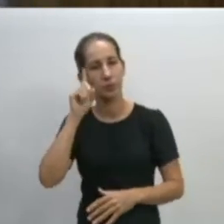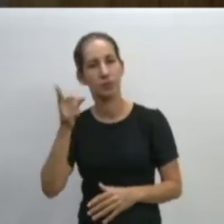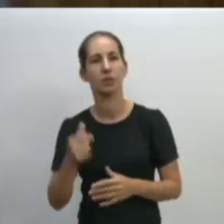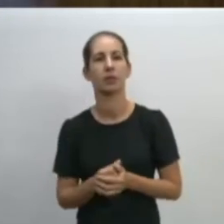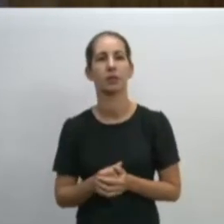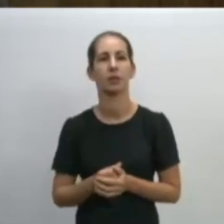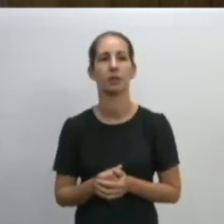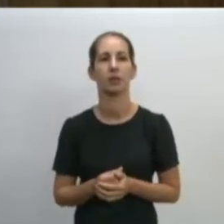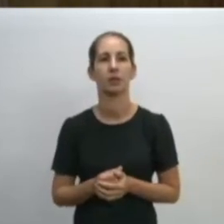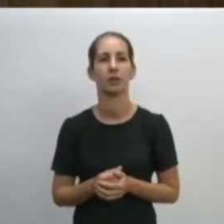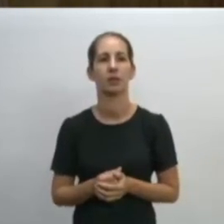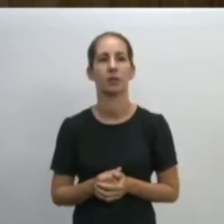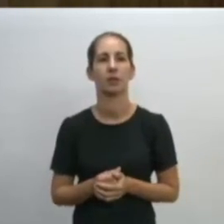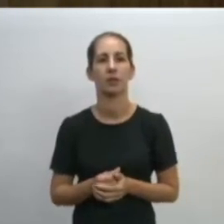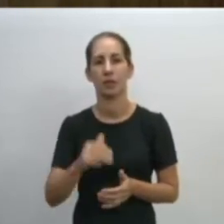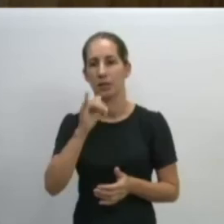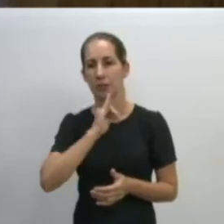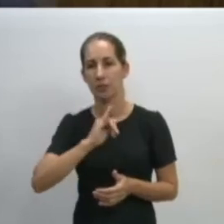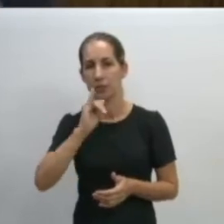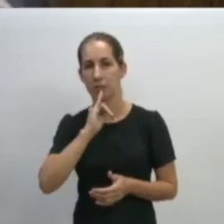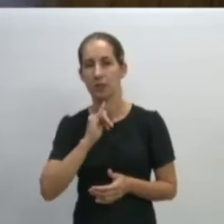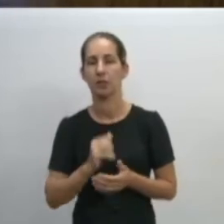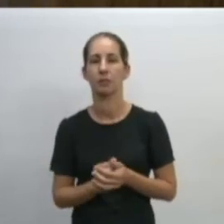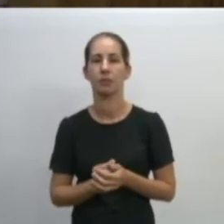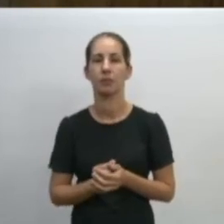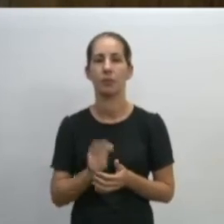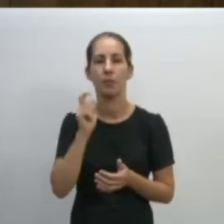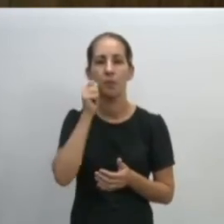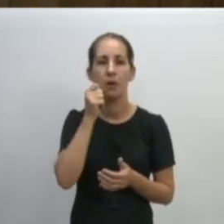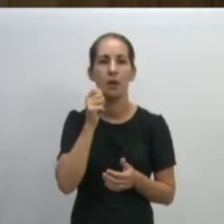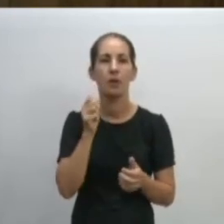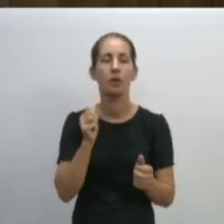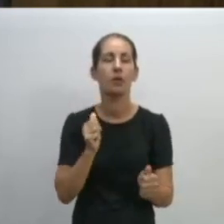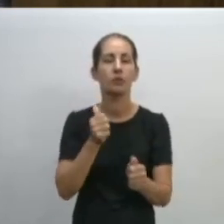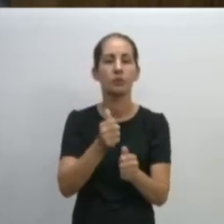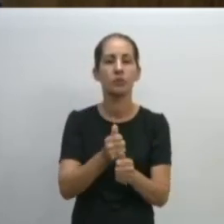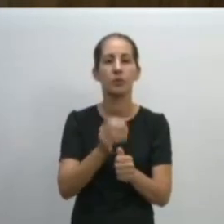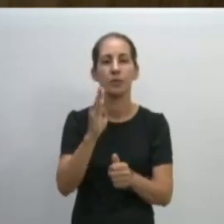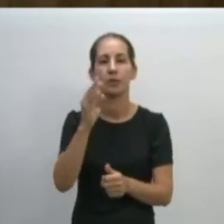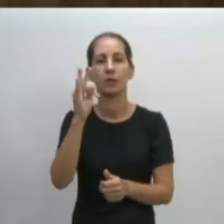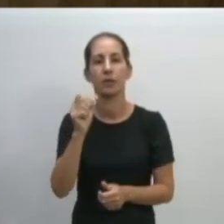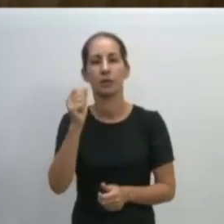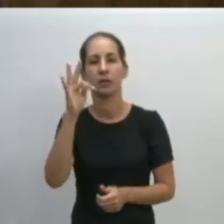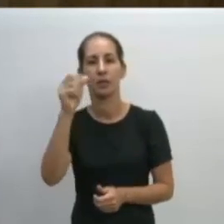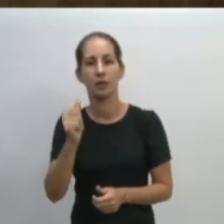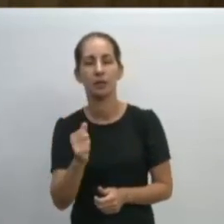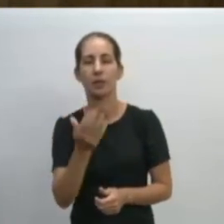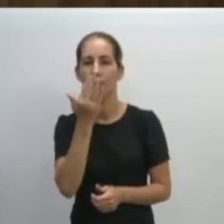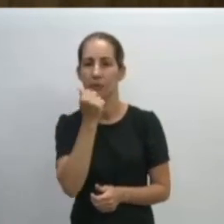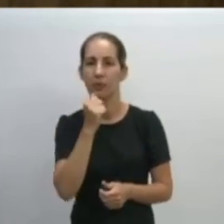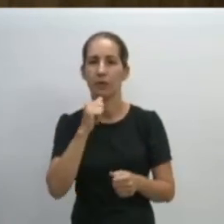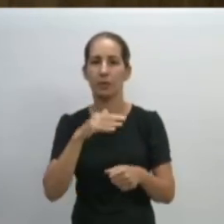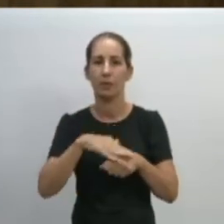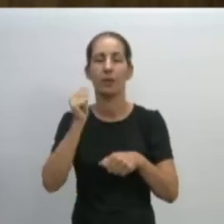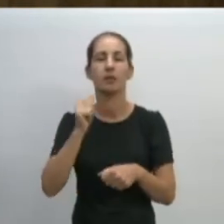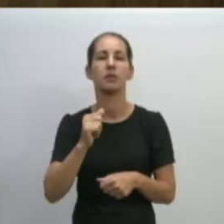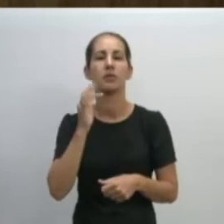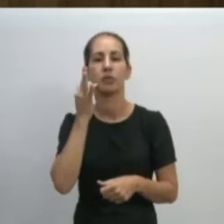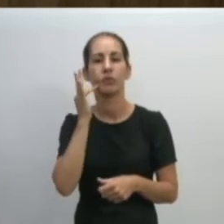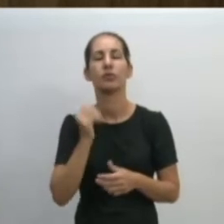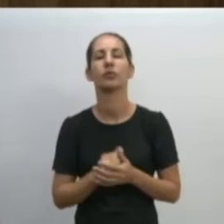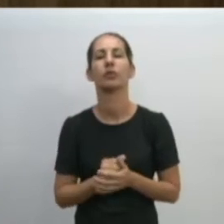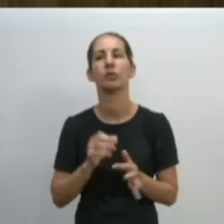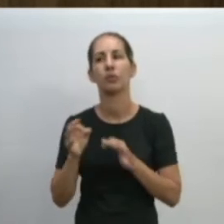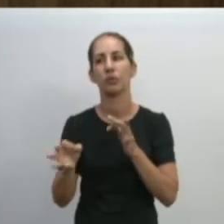você trocando, por exemplo, o pão pela batata, pela macaxeira, pela raiz, no café da manhã, comendo mais frutas, com certeza